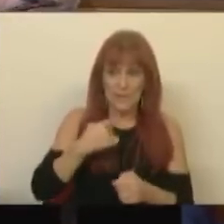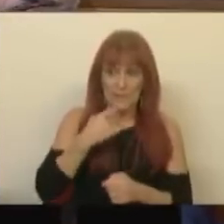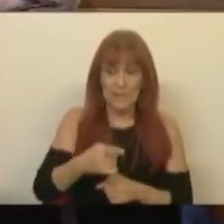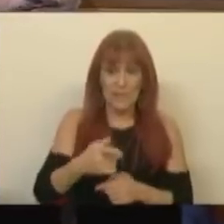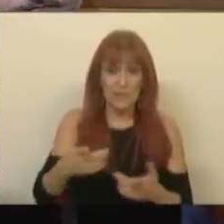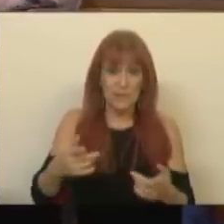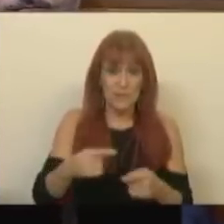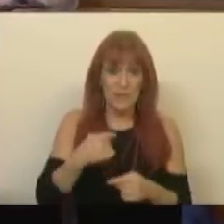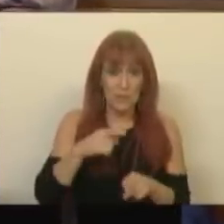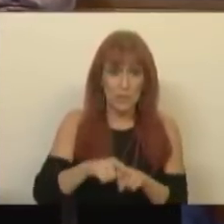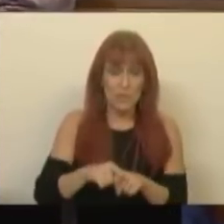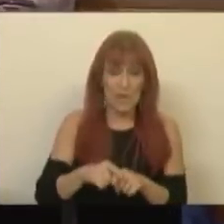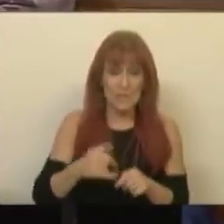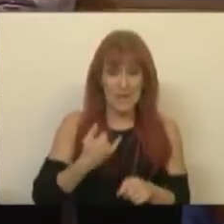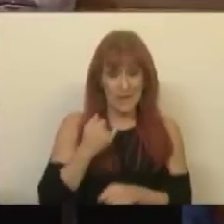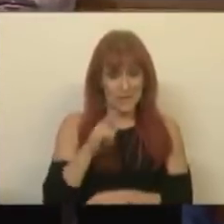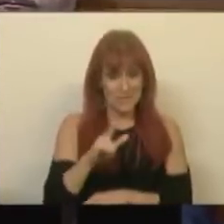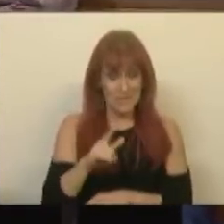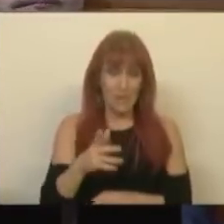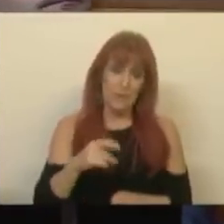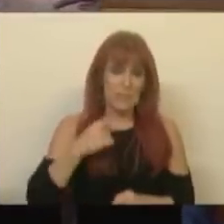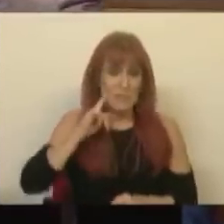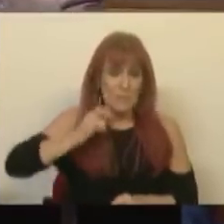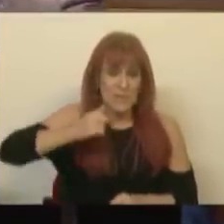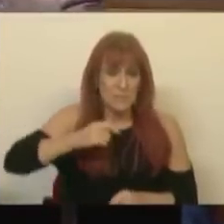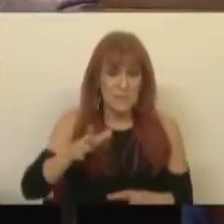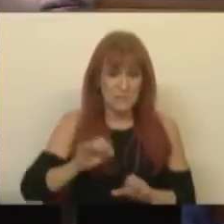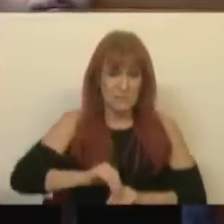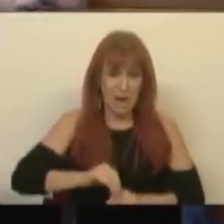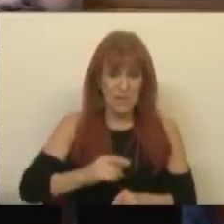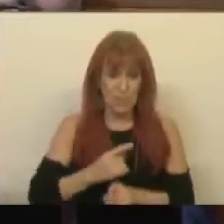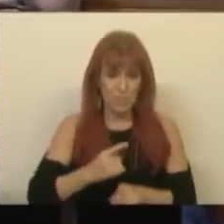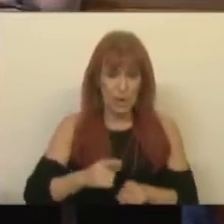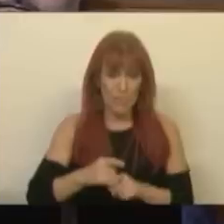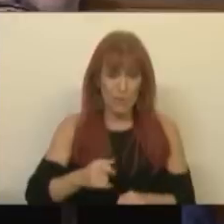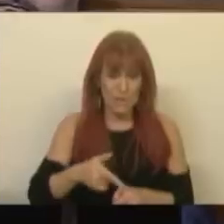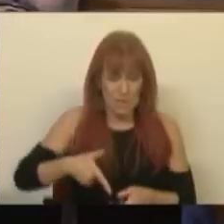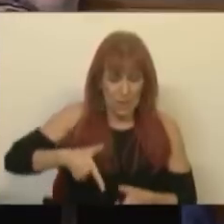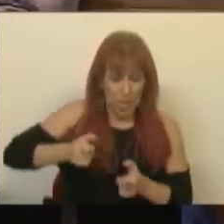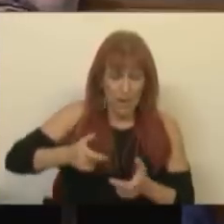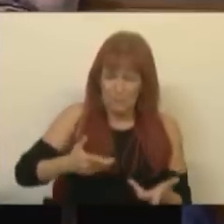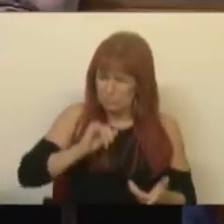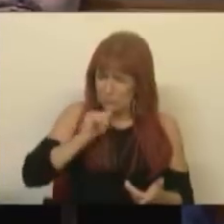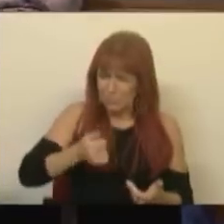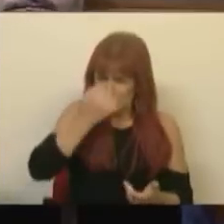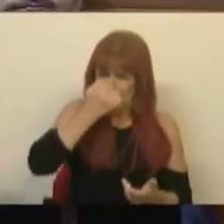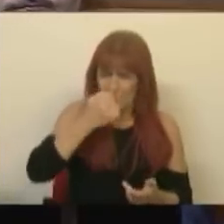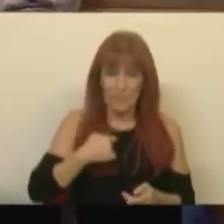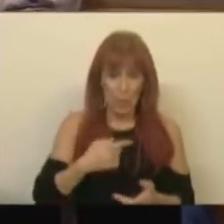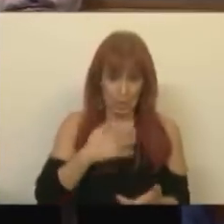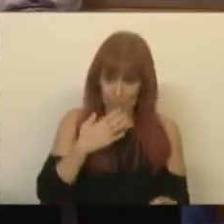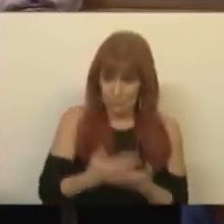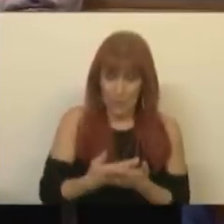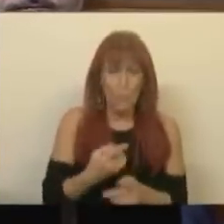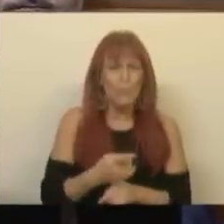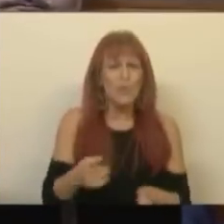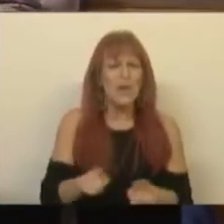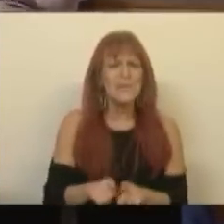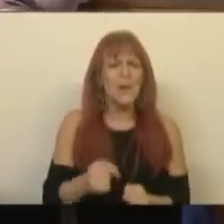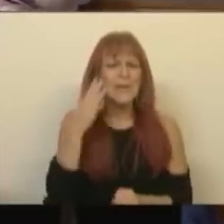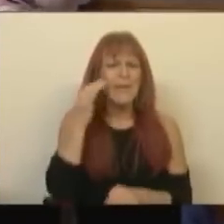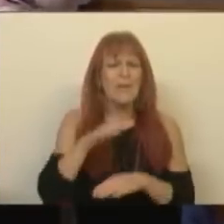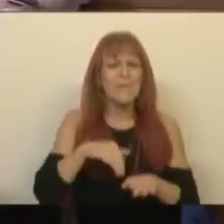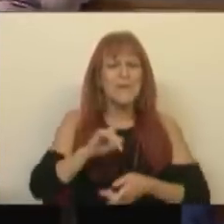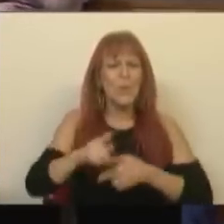queria referência à iniciativa livre mas sobretudo mais do que um tiro se foi um tiro que saiu pela clacra por que que eu gostava a tentar